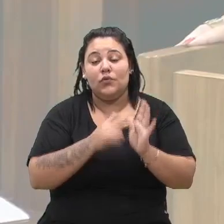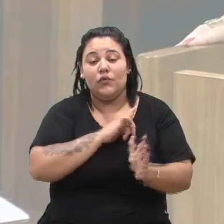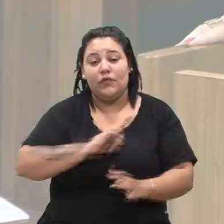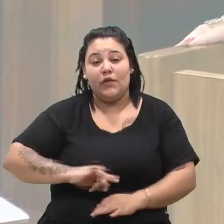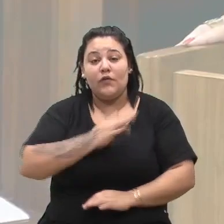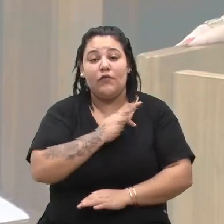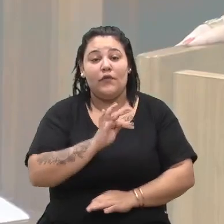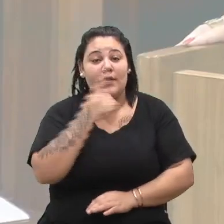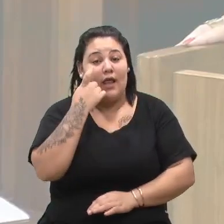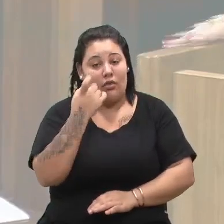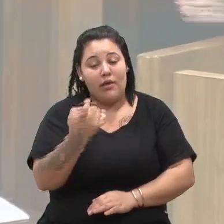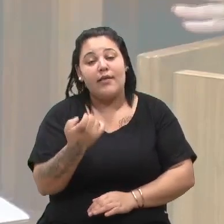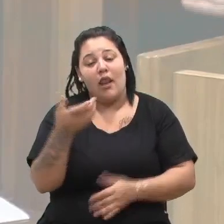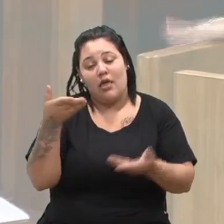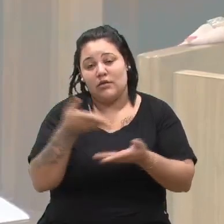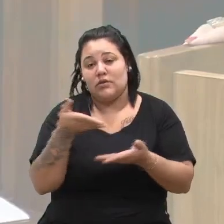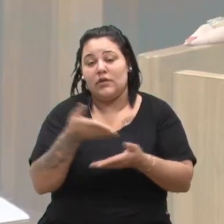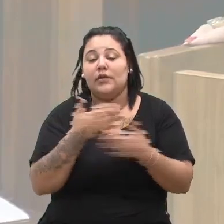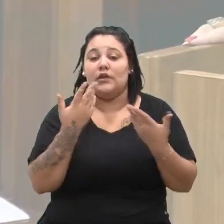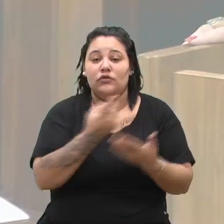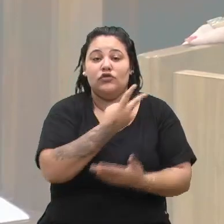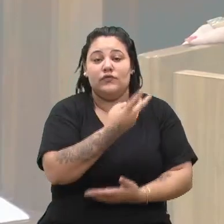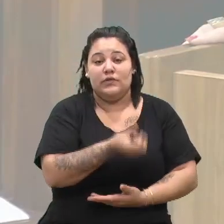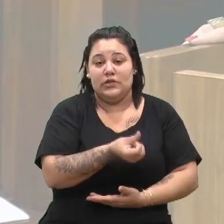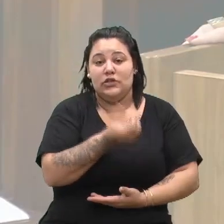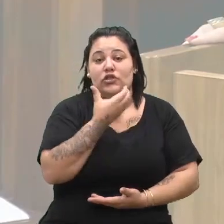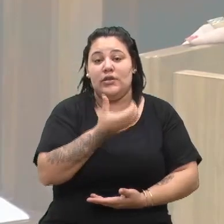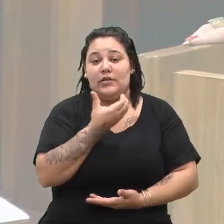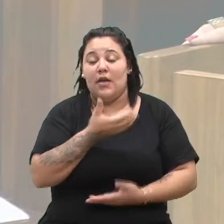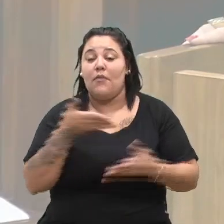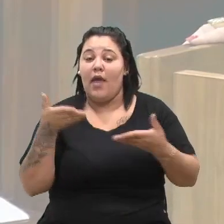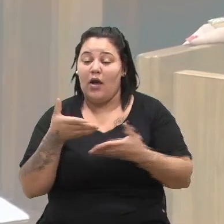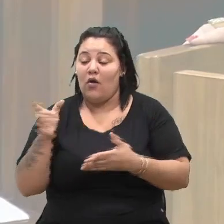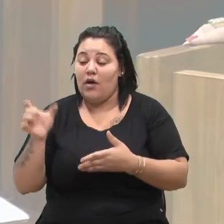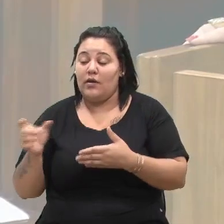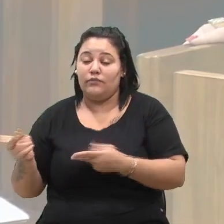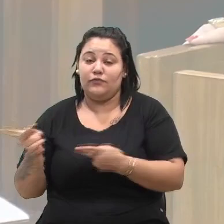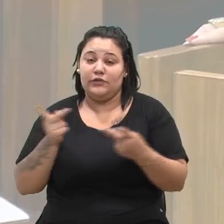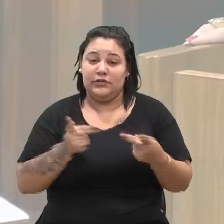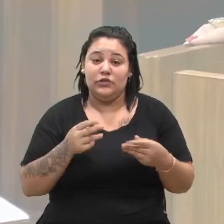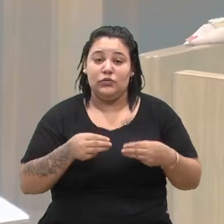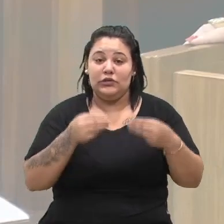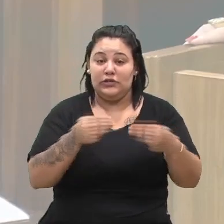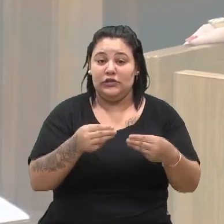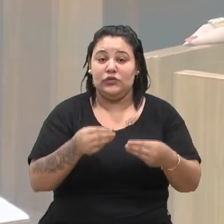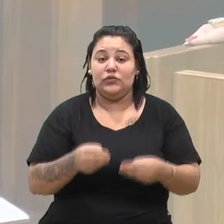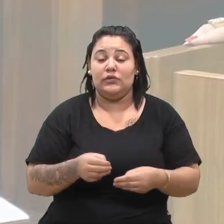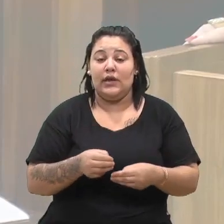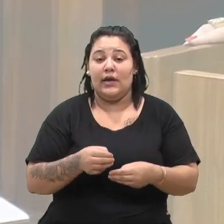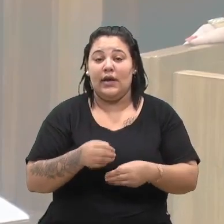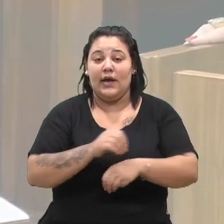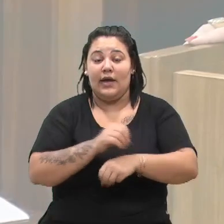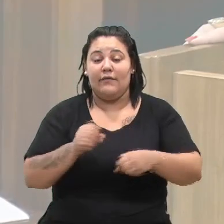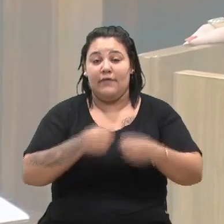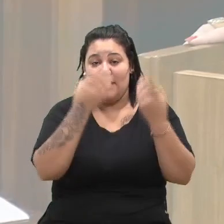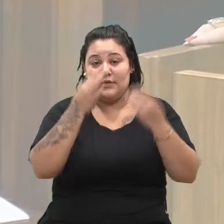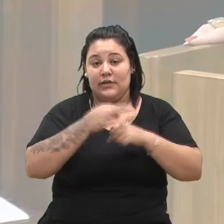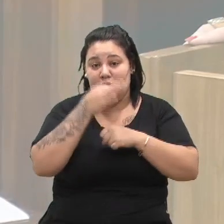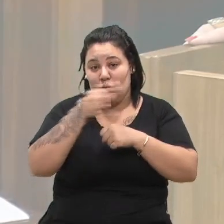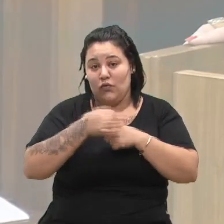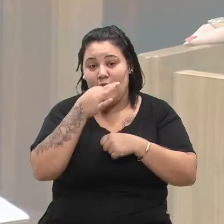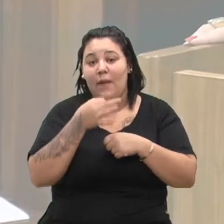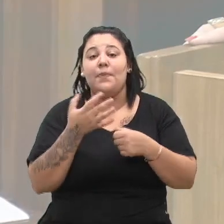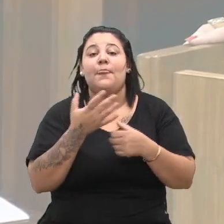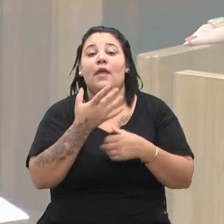26 de dezembro, como agora na visita do ministro aqui à Festa da Uva, nós ficamos muito felizes com